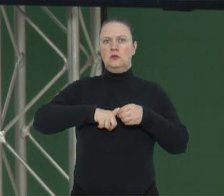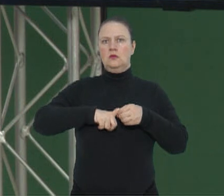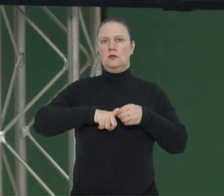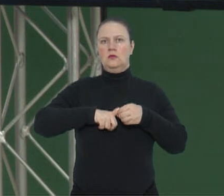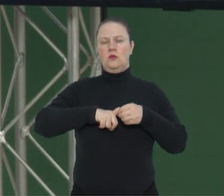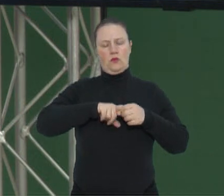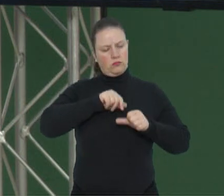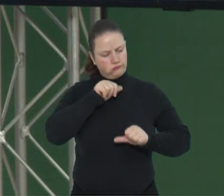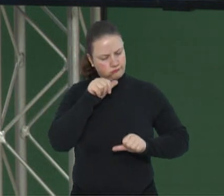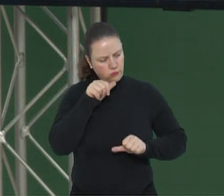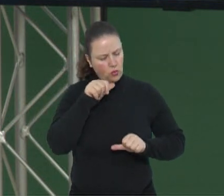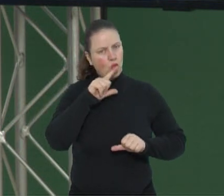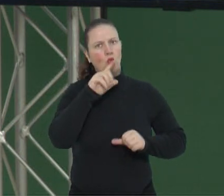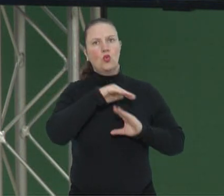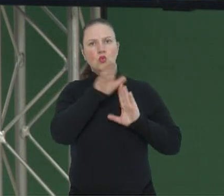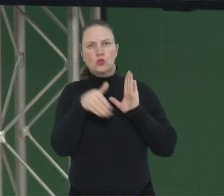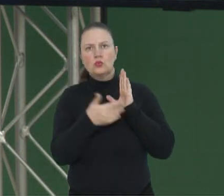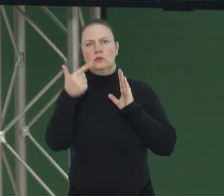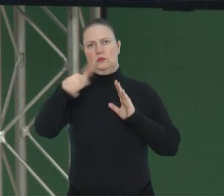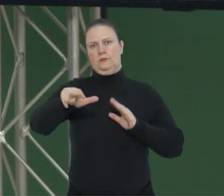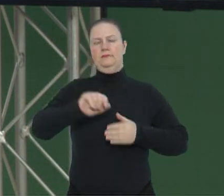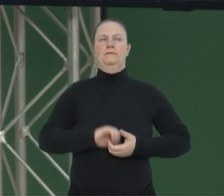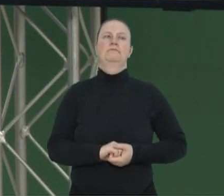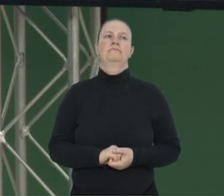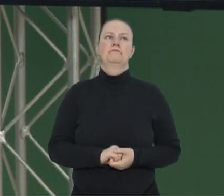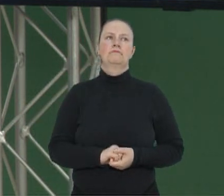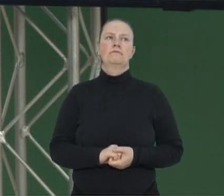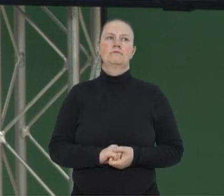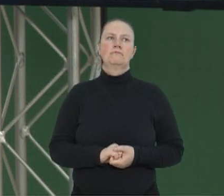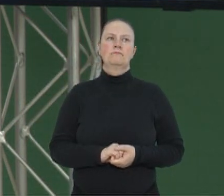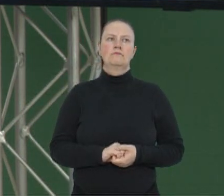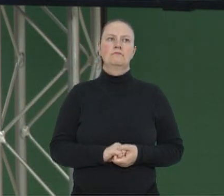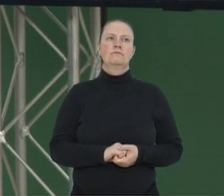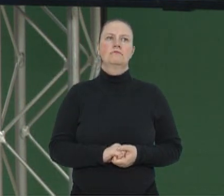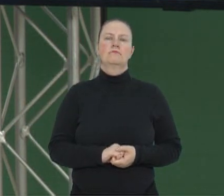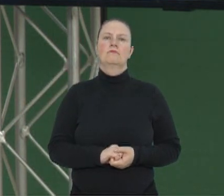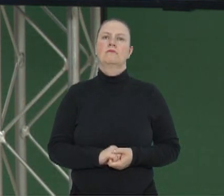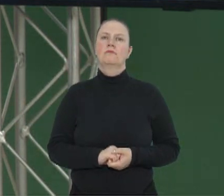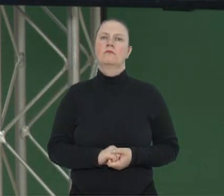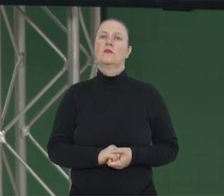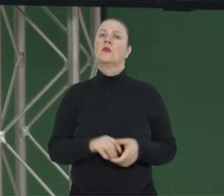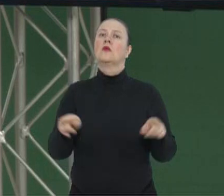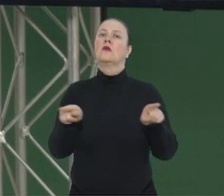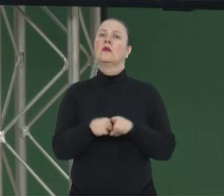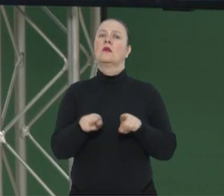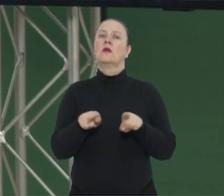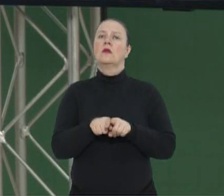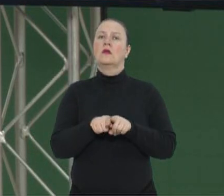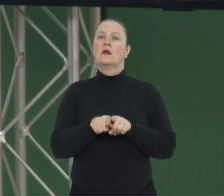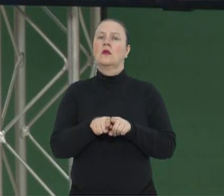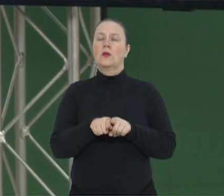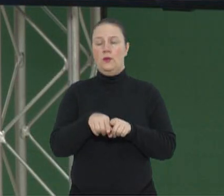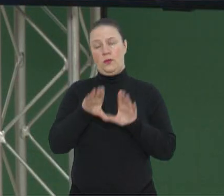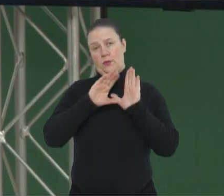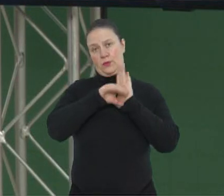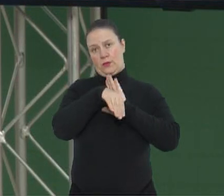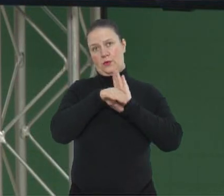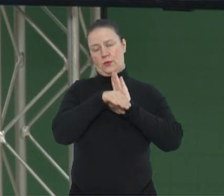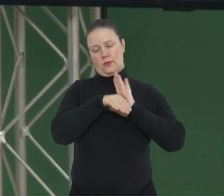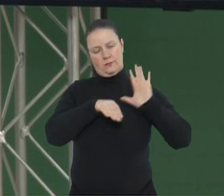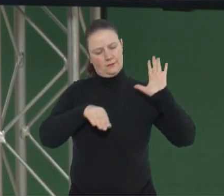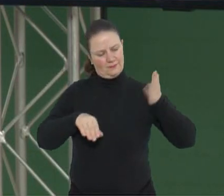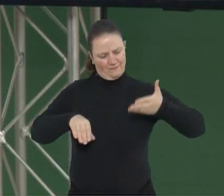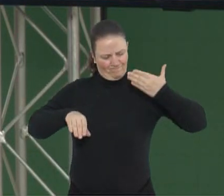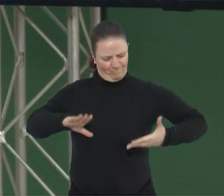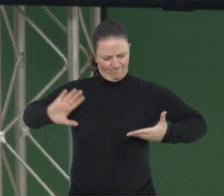Começar novamente, tá? Empezar extendendo a mão, é aquele conceito, né? Estender